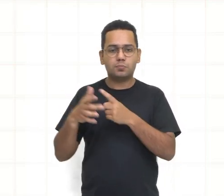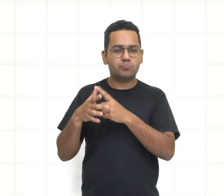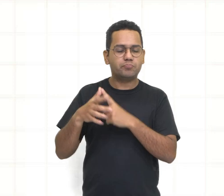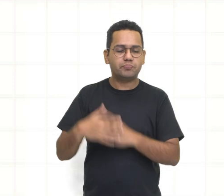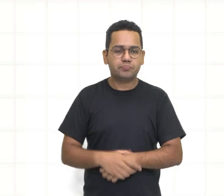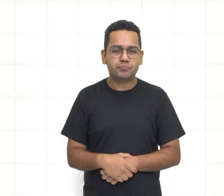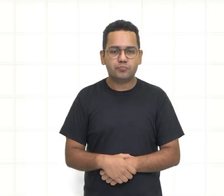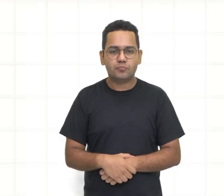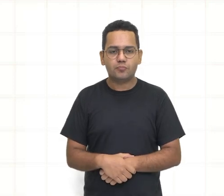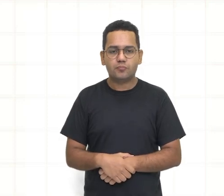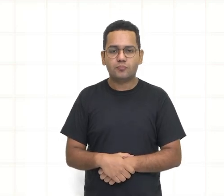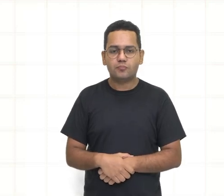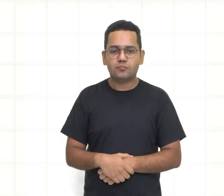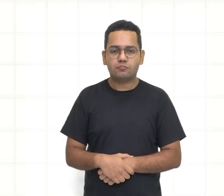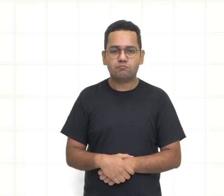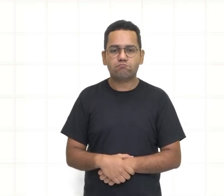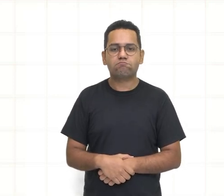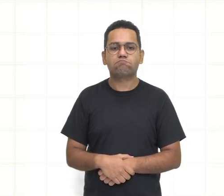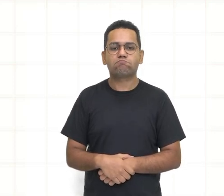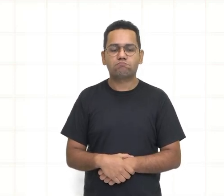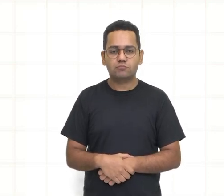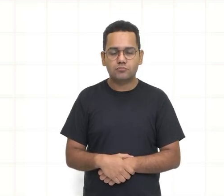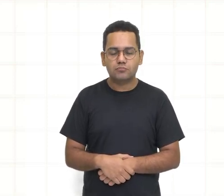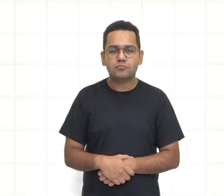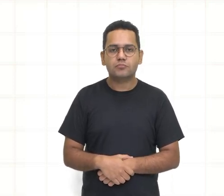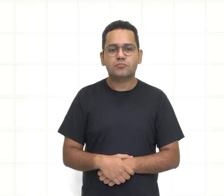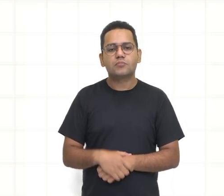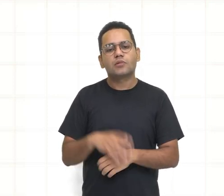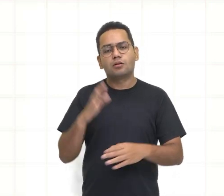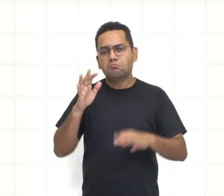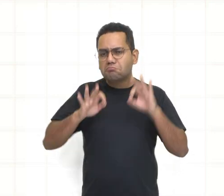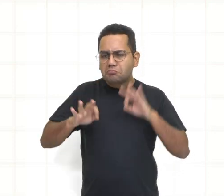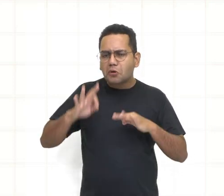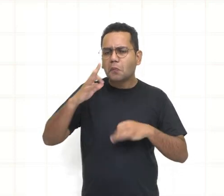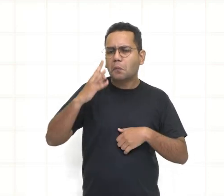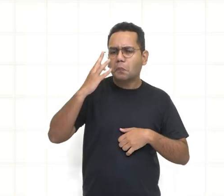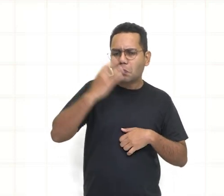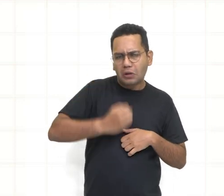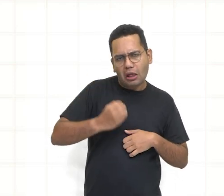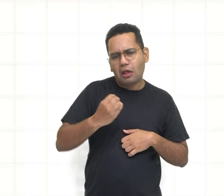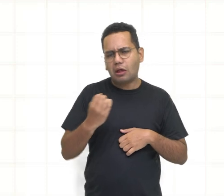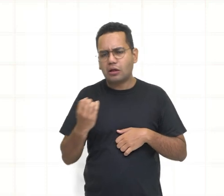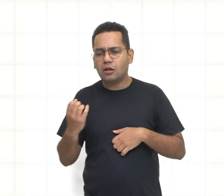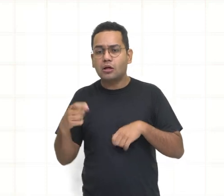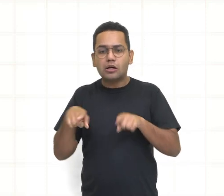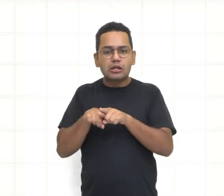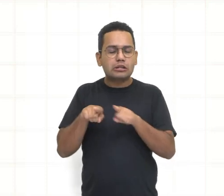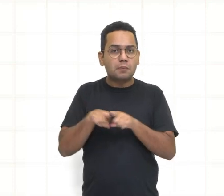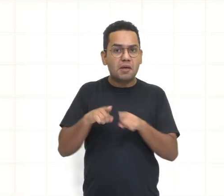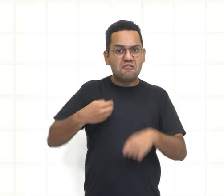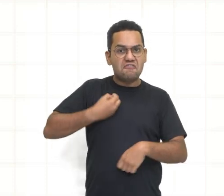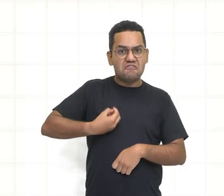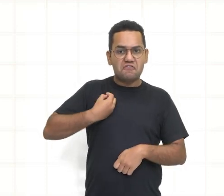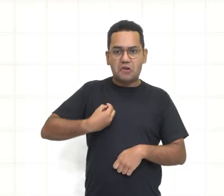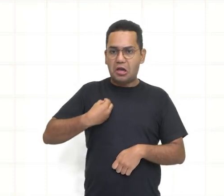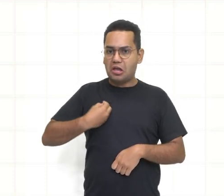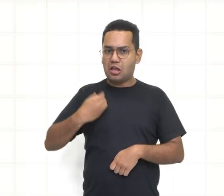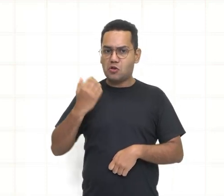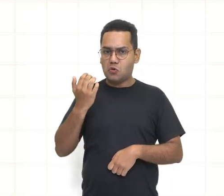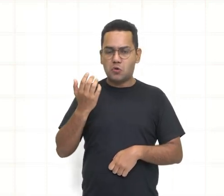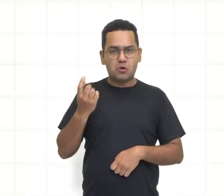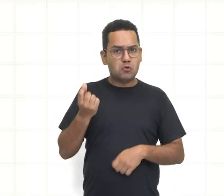de beleza e estilo de vida luxuoso, veiculados pela mídia, podem afetar negativamente